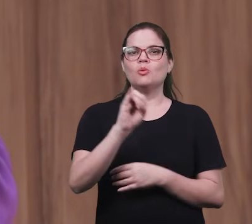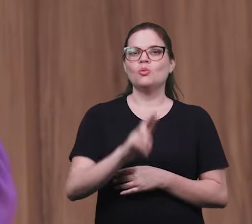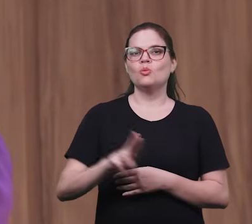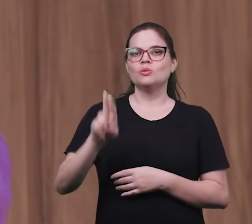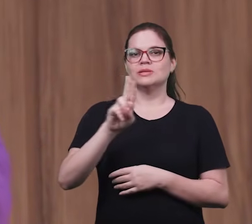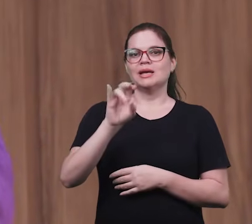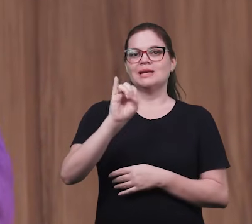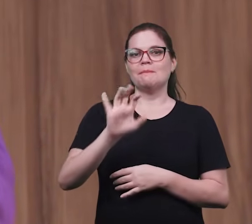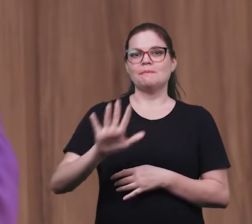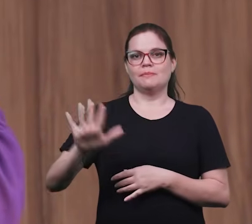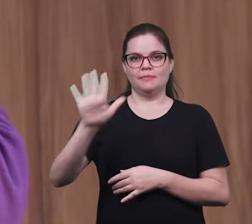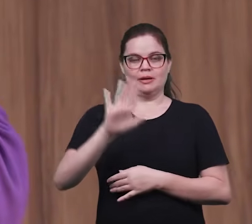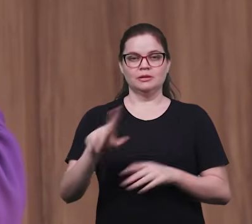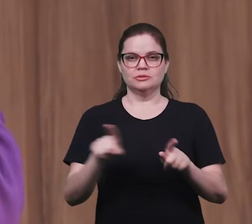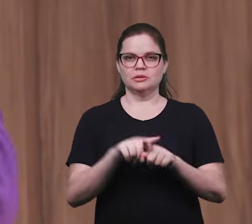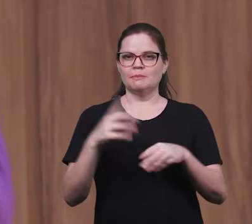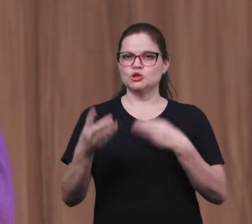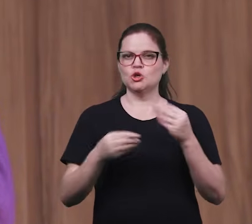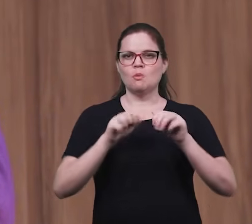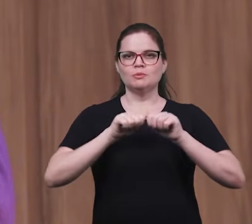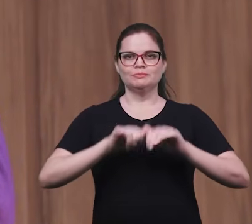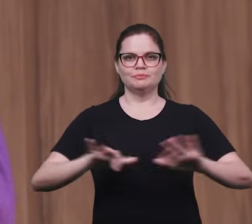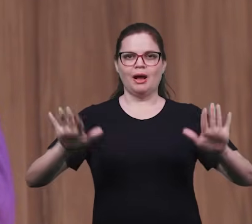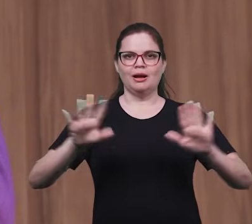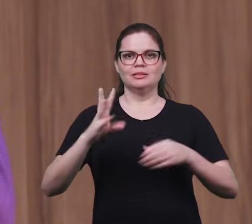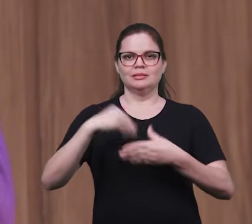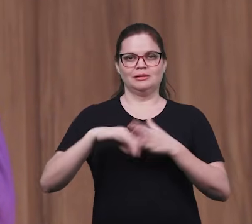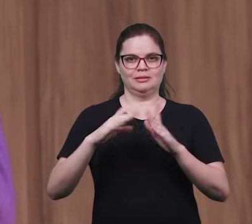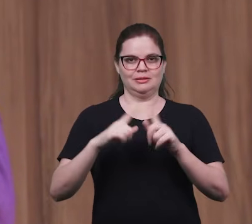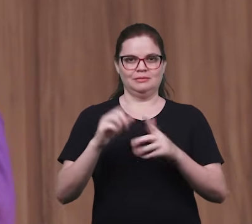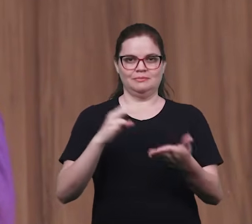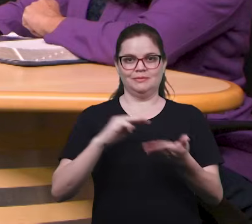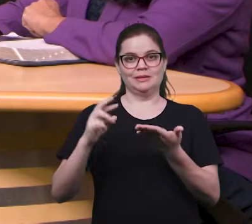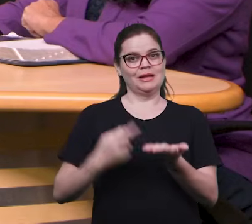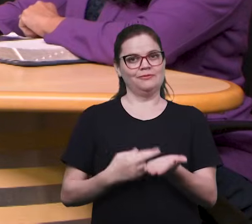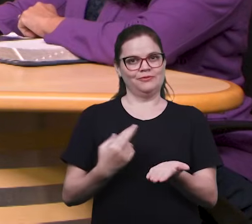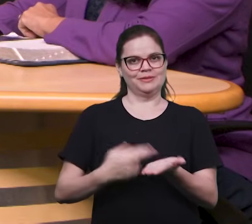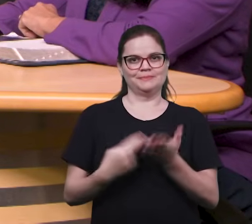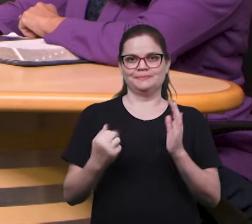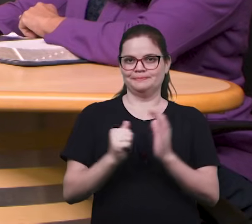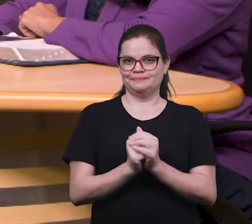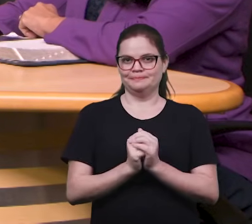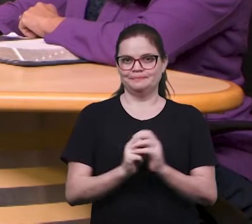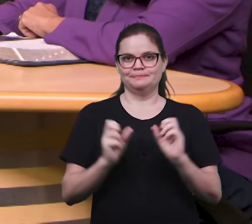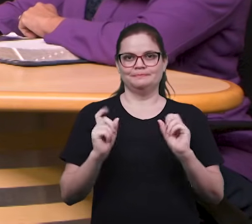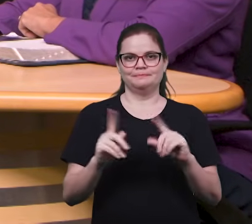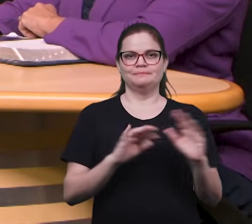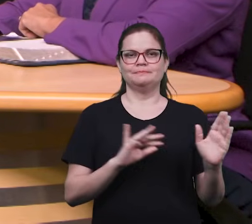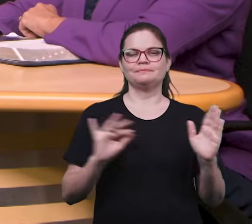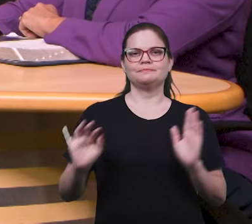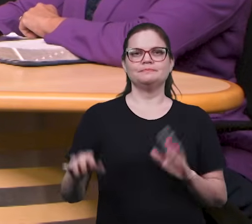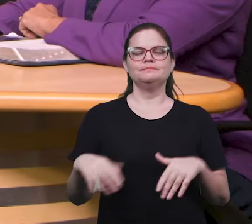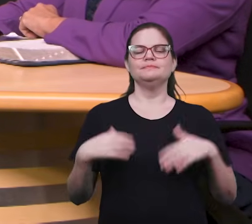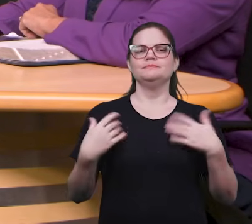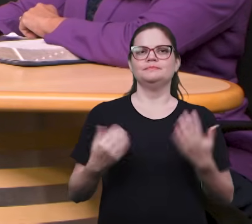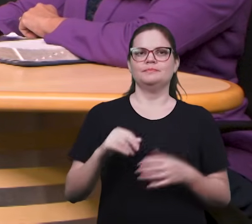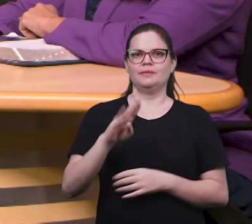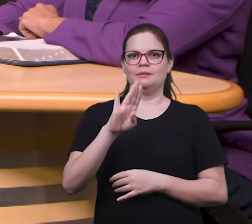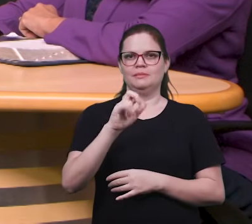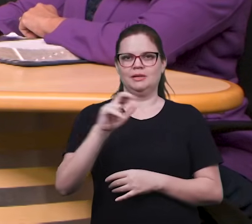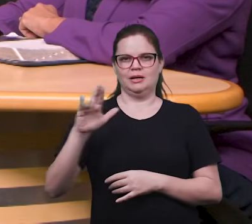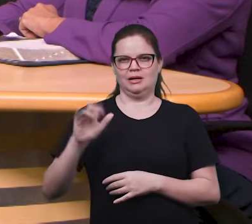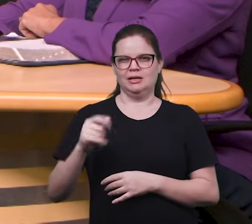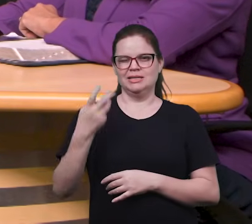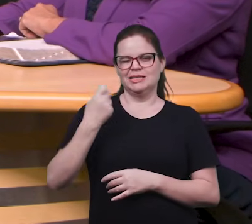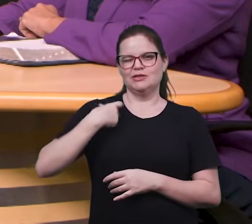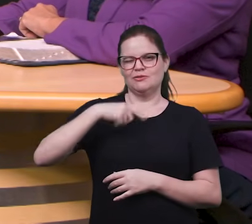alcance dessas revistinhas na obra do Senhor. Amém? Amém. Vamos pensar um pouquinho, Bianca, nos